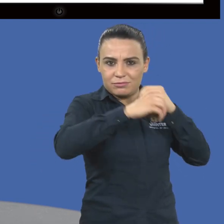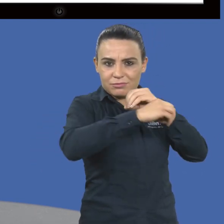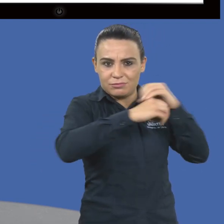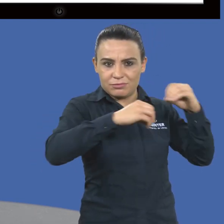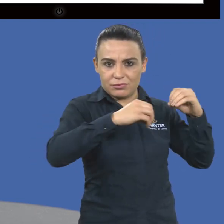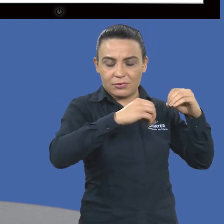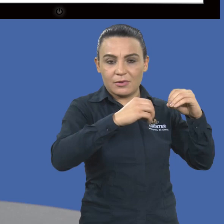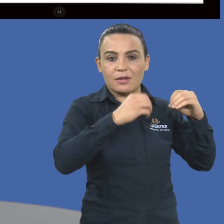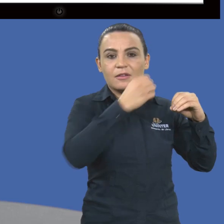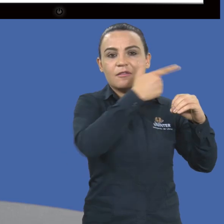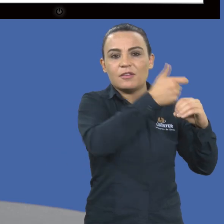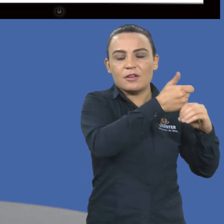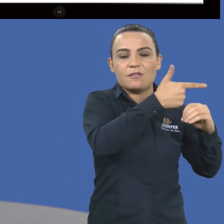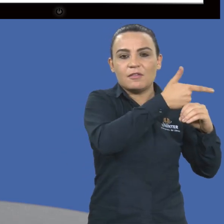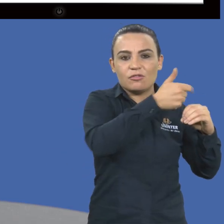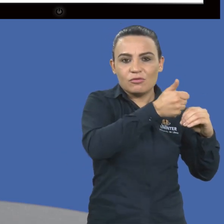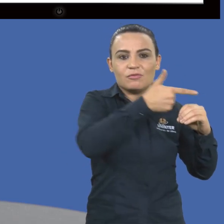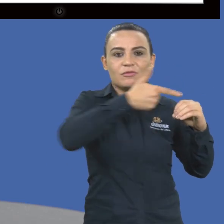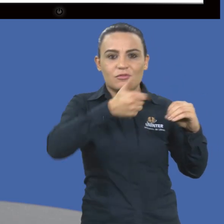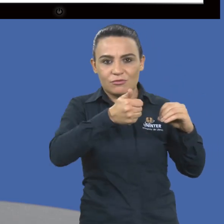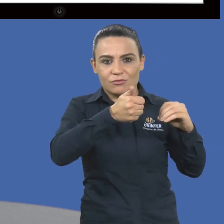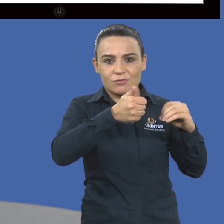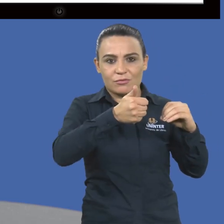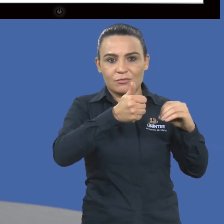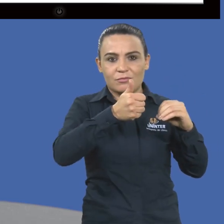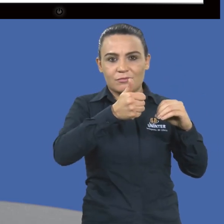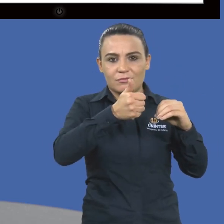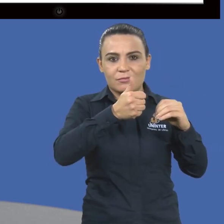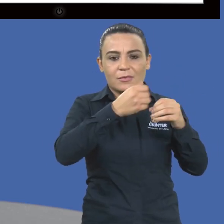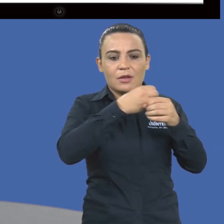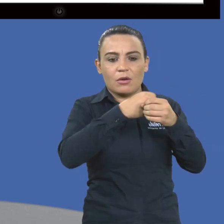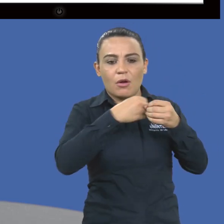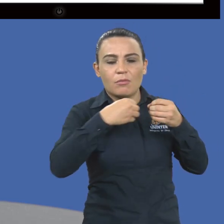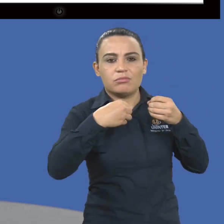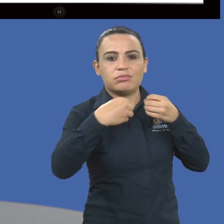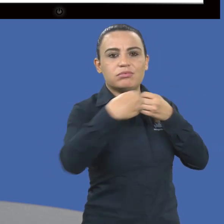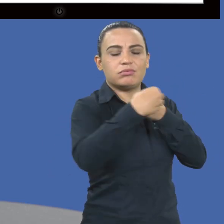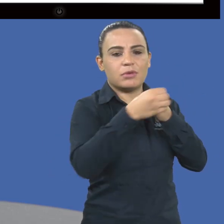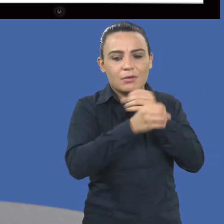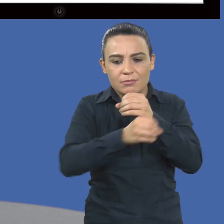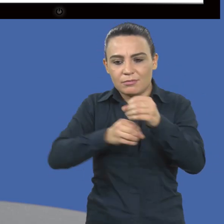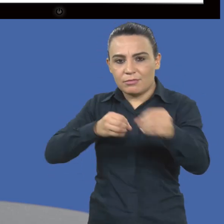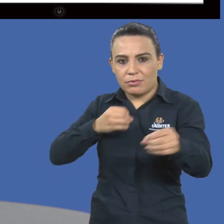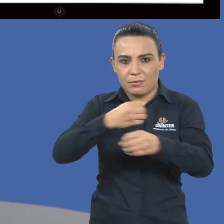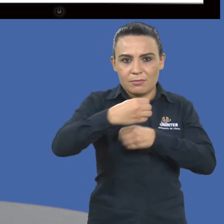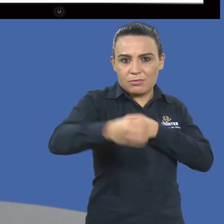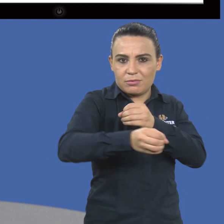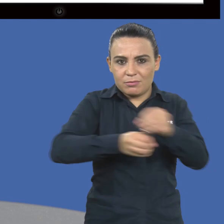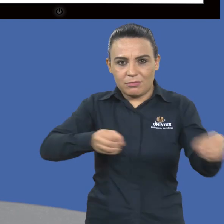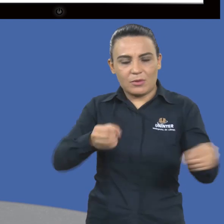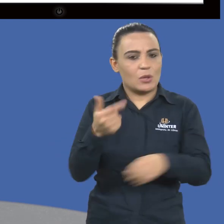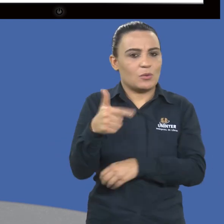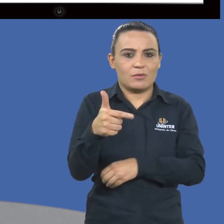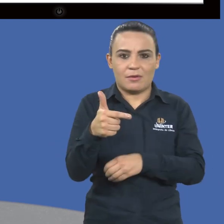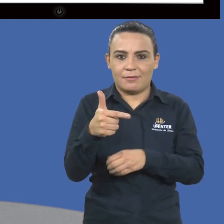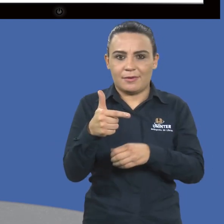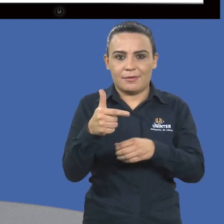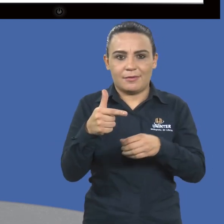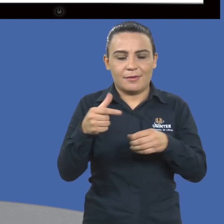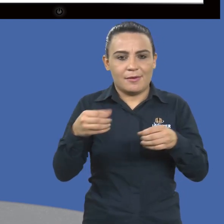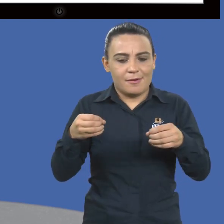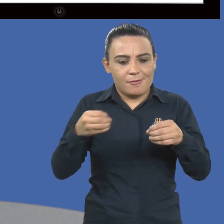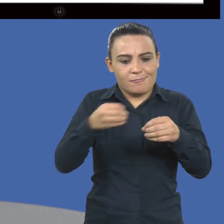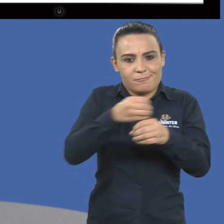formando gametas com 2 cromossomos 21. Tá certo? Então veja, esse gameta com